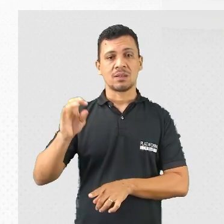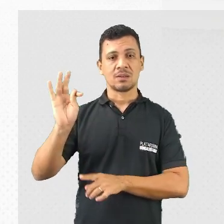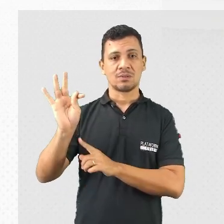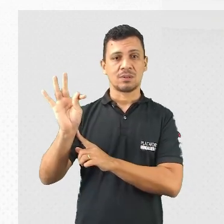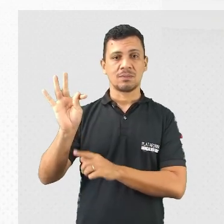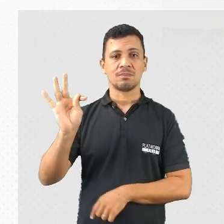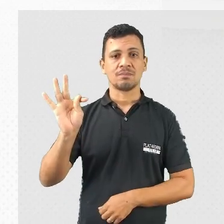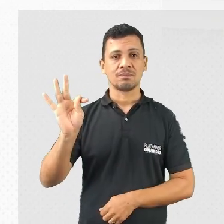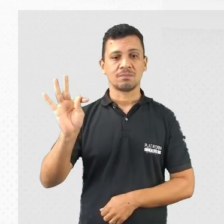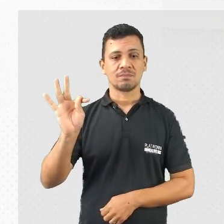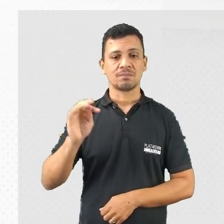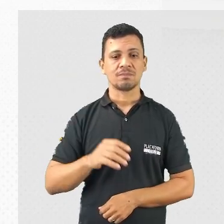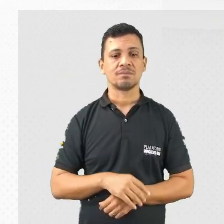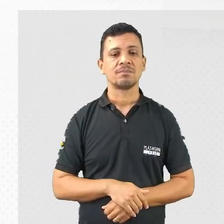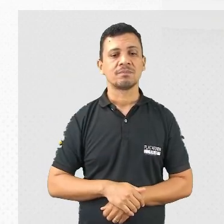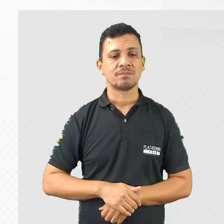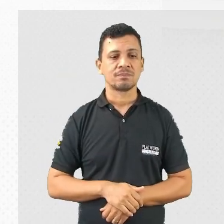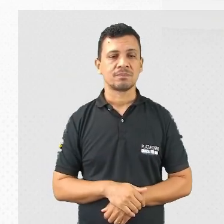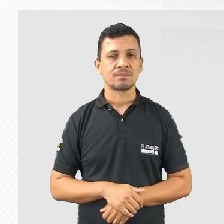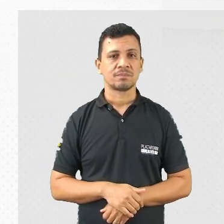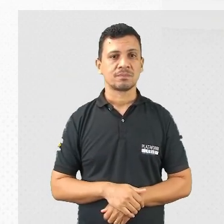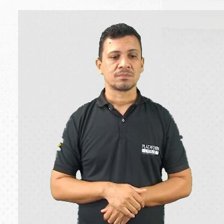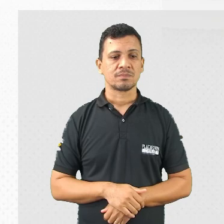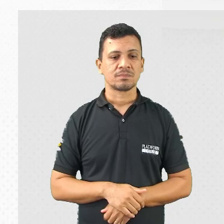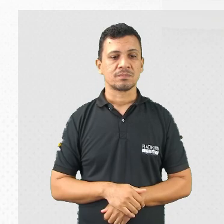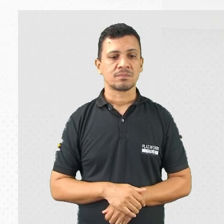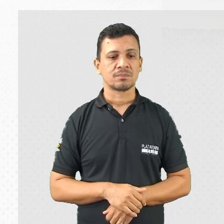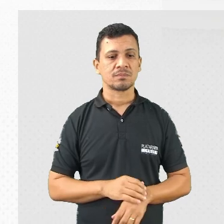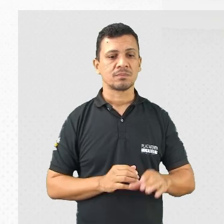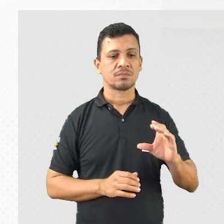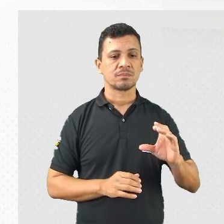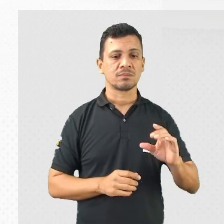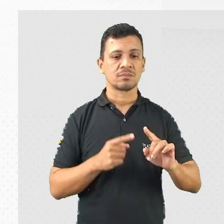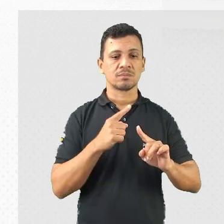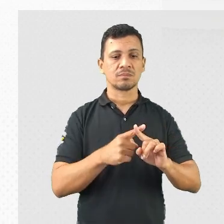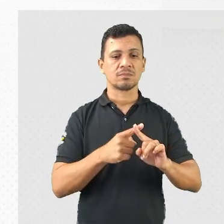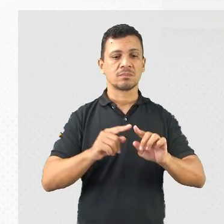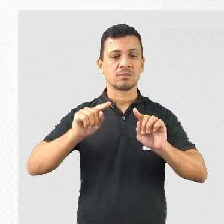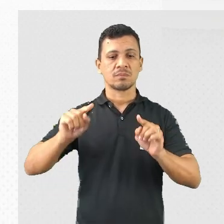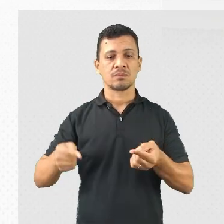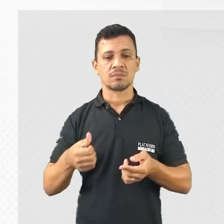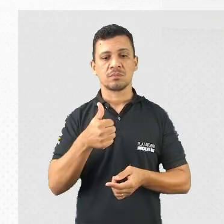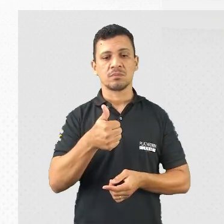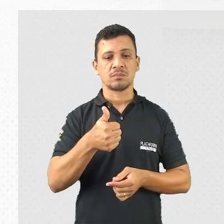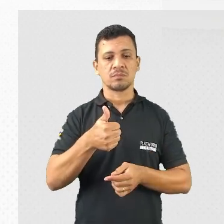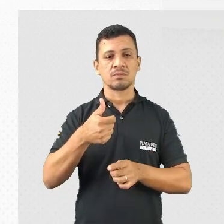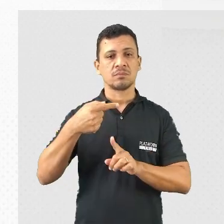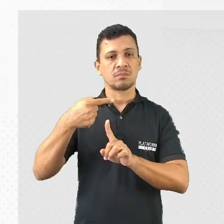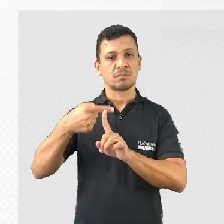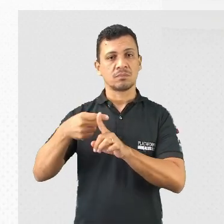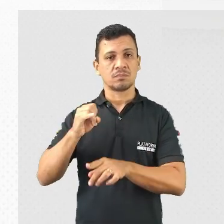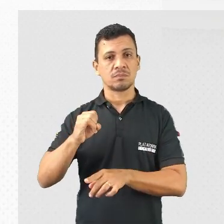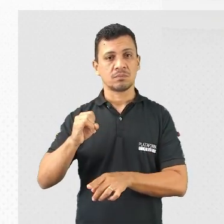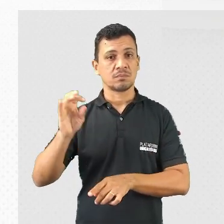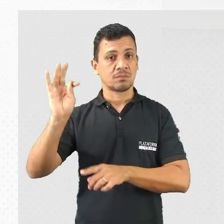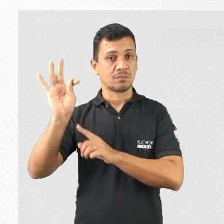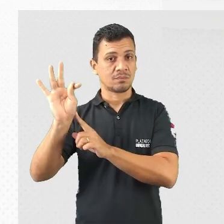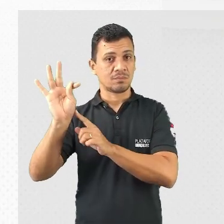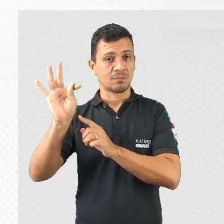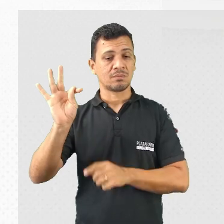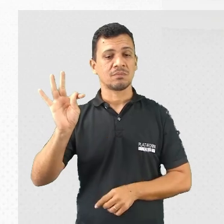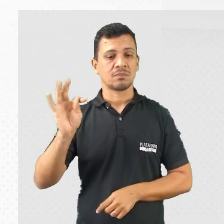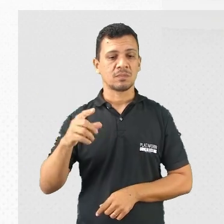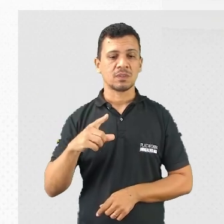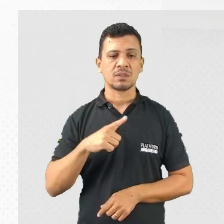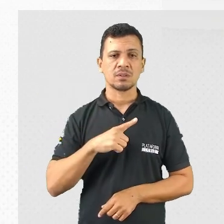ao T. Beleza? Capital é 1 mais I, elevado a t. Okay? Então,